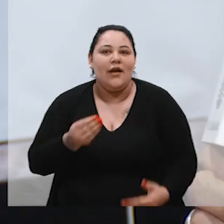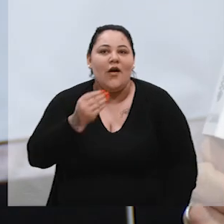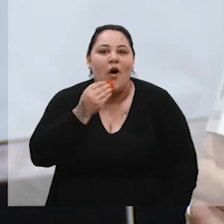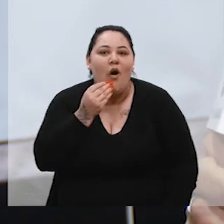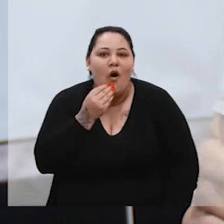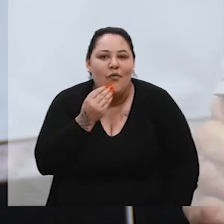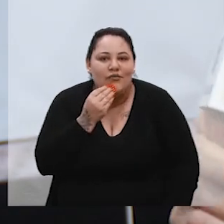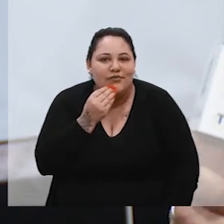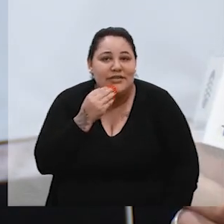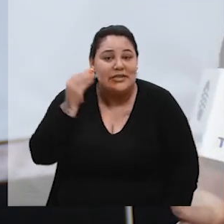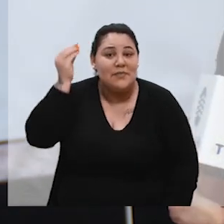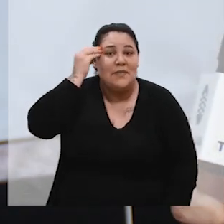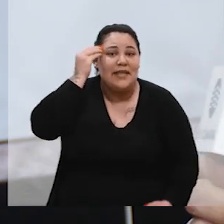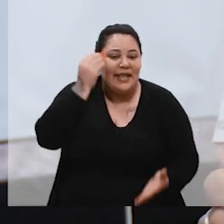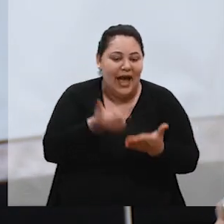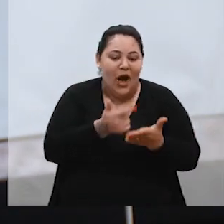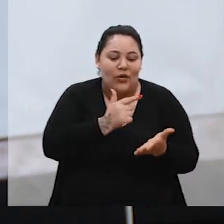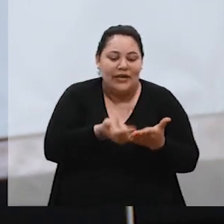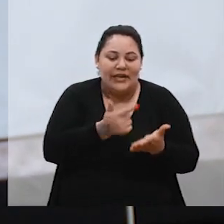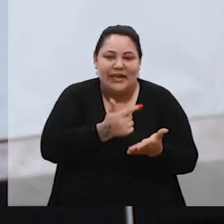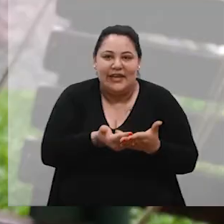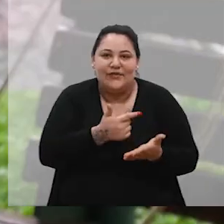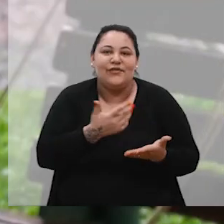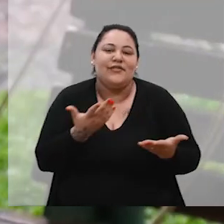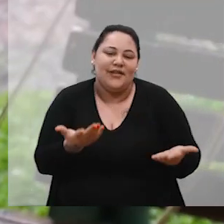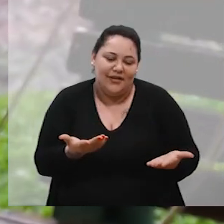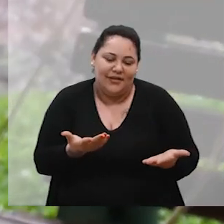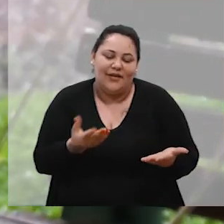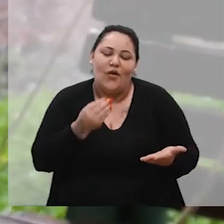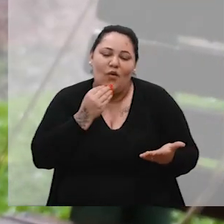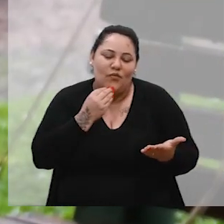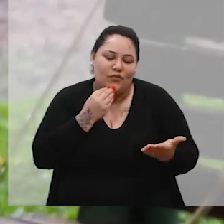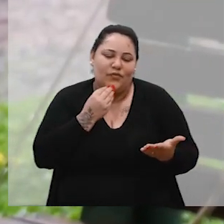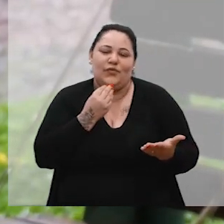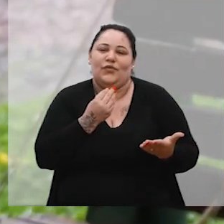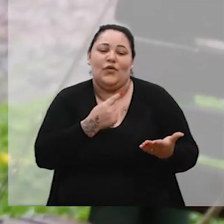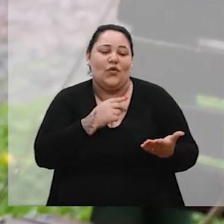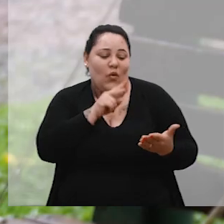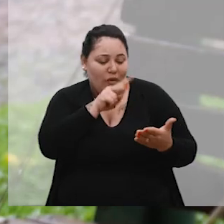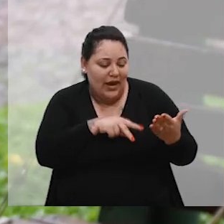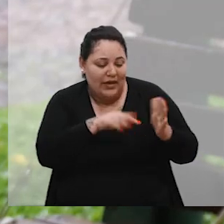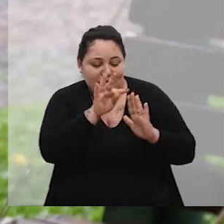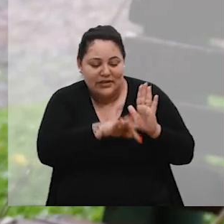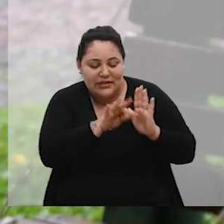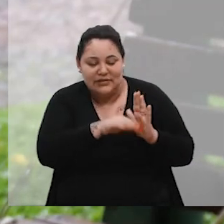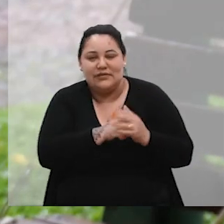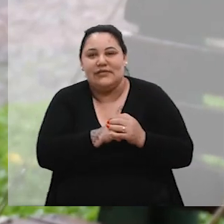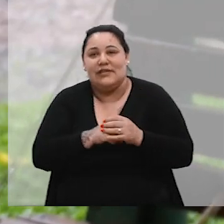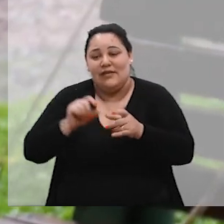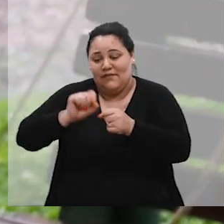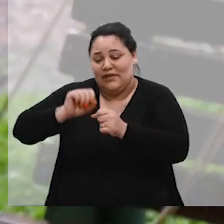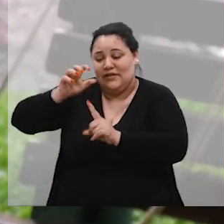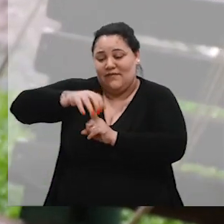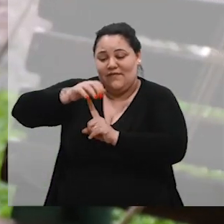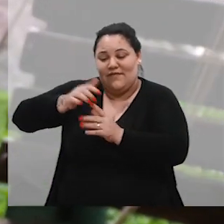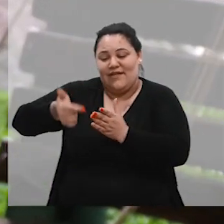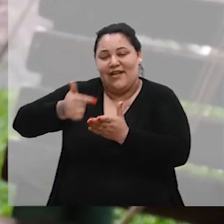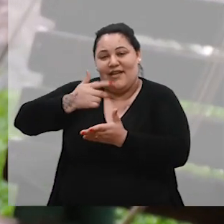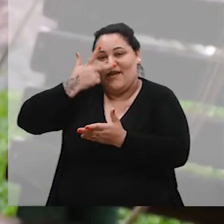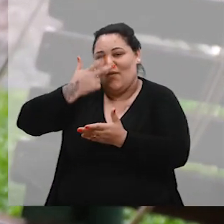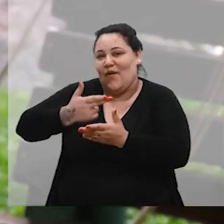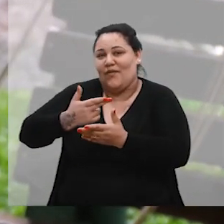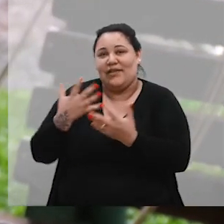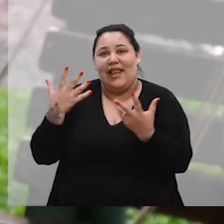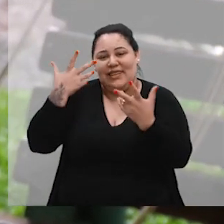os textos, não torná-los pretextos, Lisana. Sem dúvida, né? E fazer feiras do livro, como essa, que está sendo